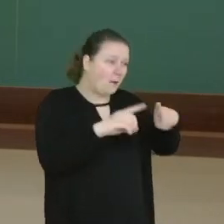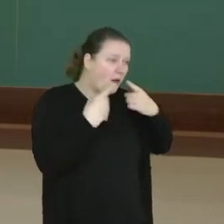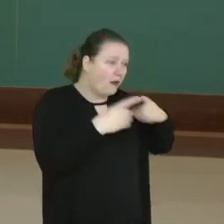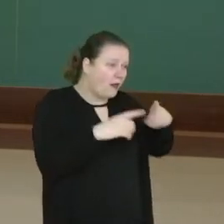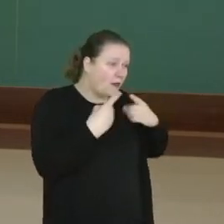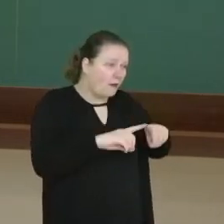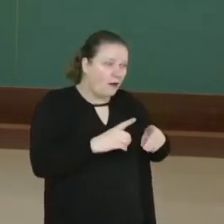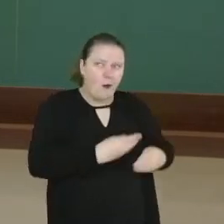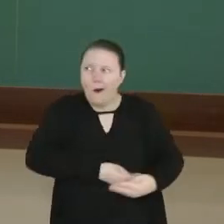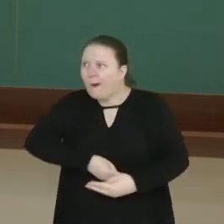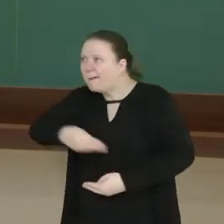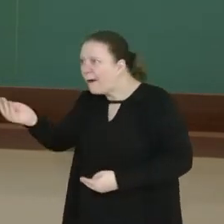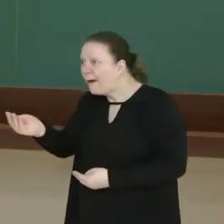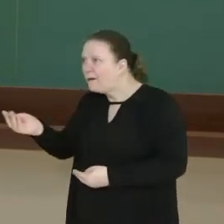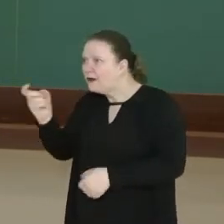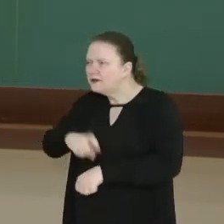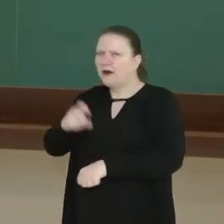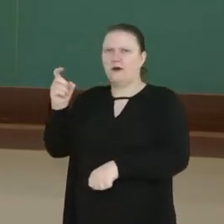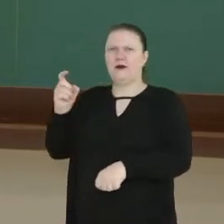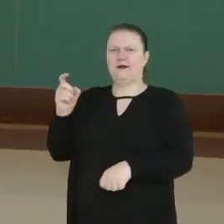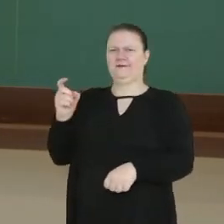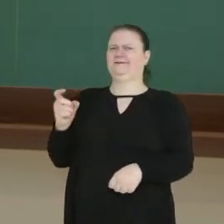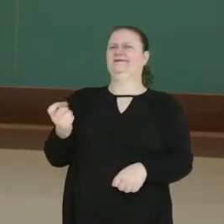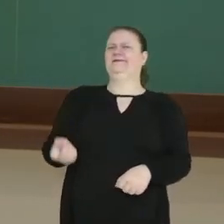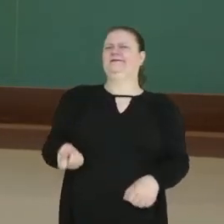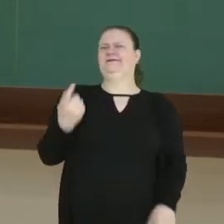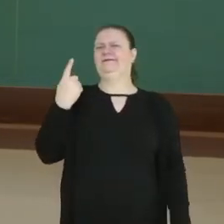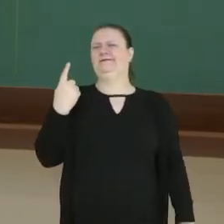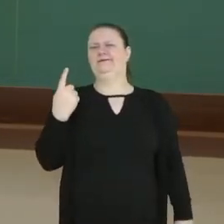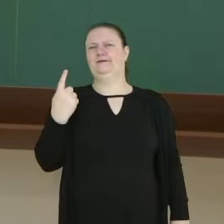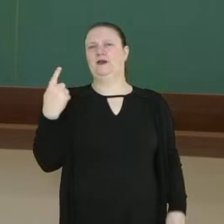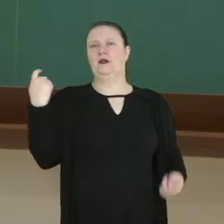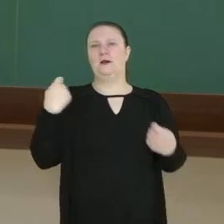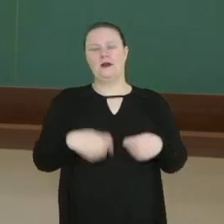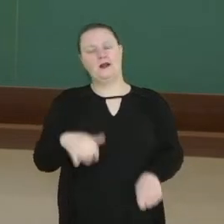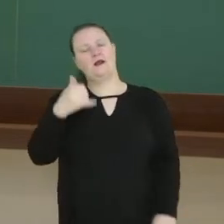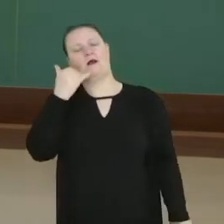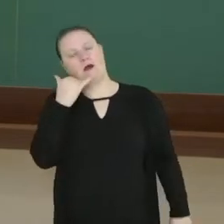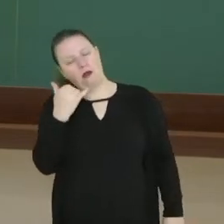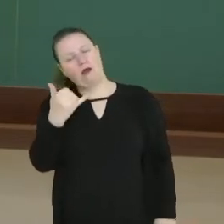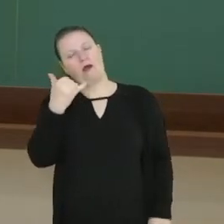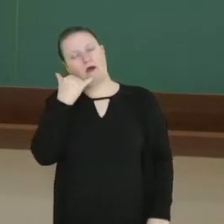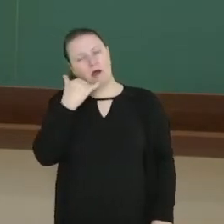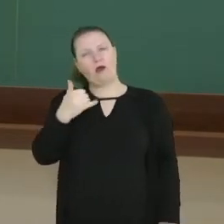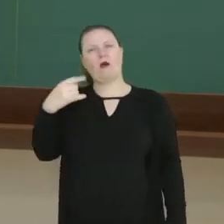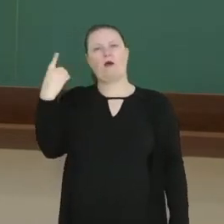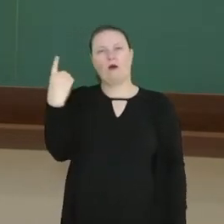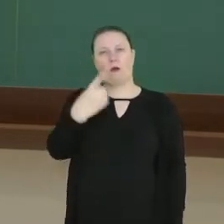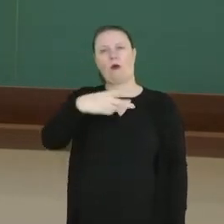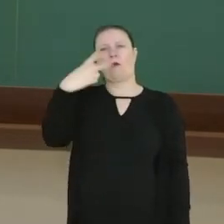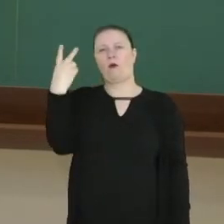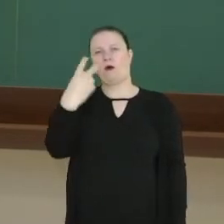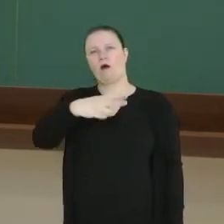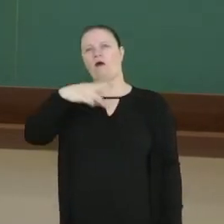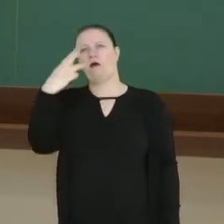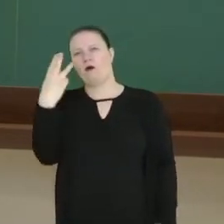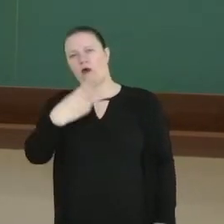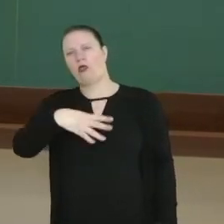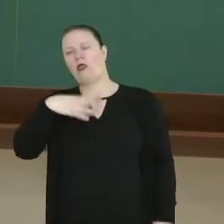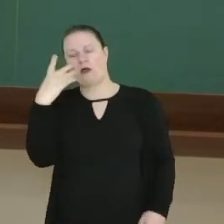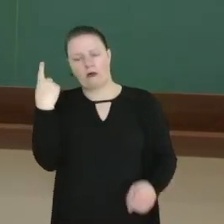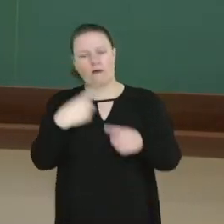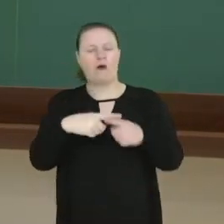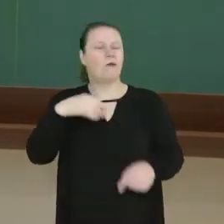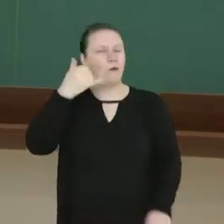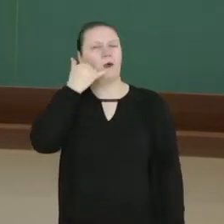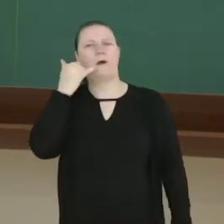atendida, isso não acontece geralmente. Nós temos que ligar várias vezes reclamando, ou temos que ir várias vezes até a loja,